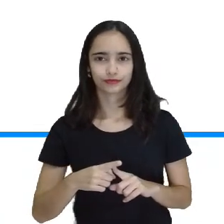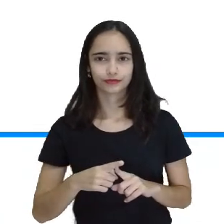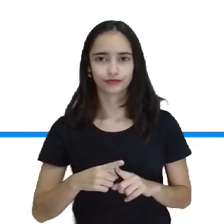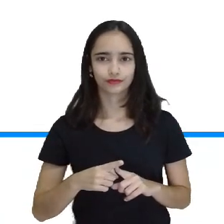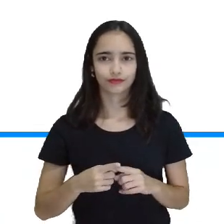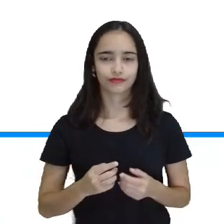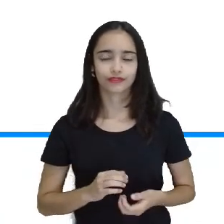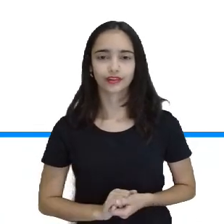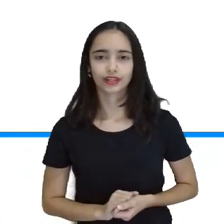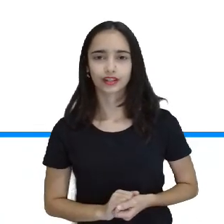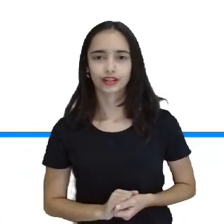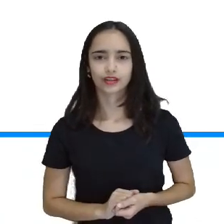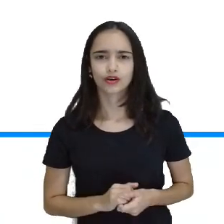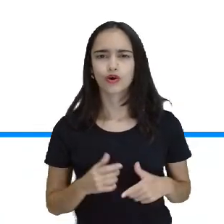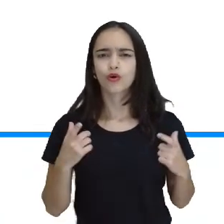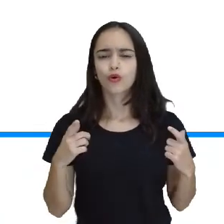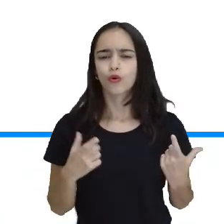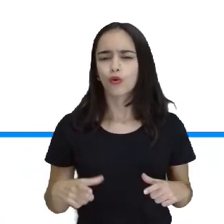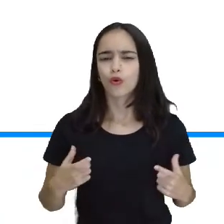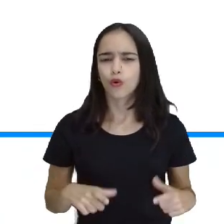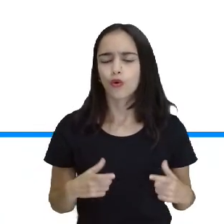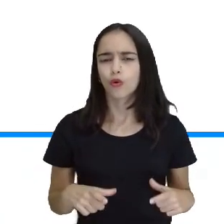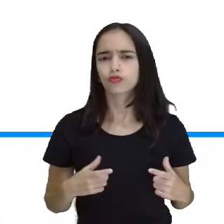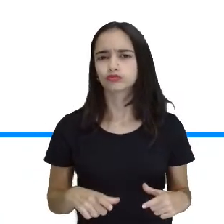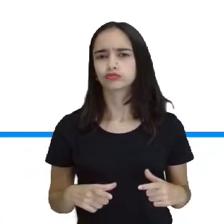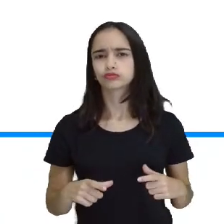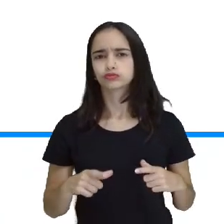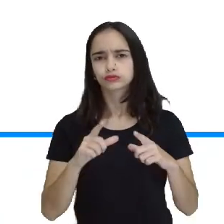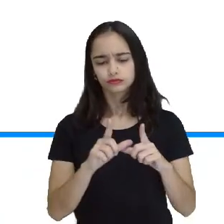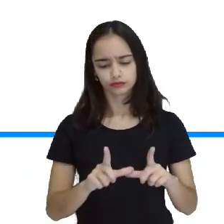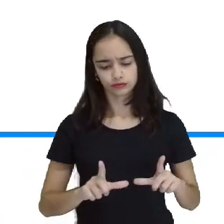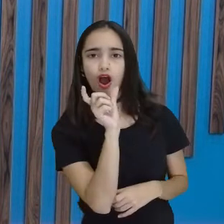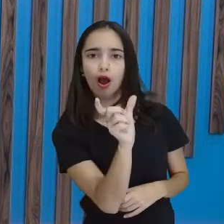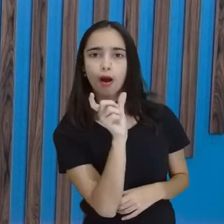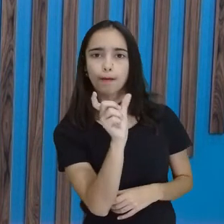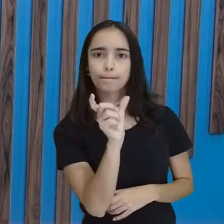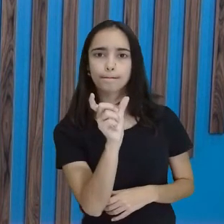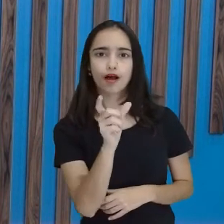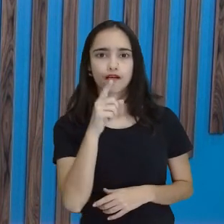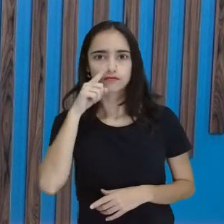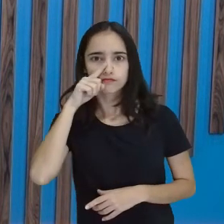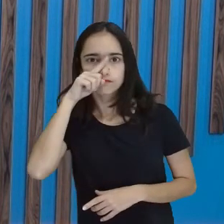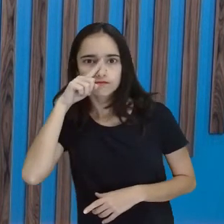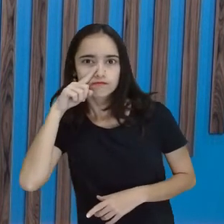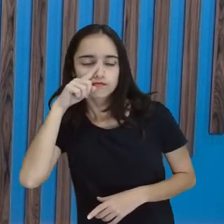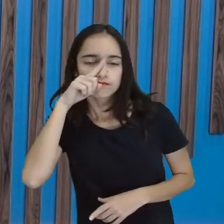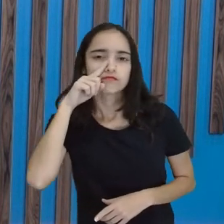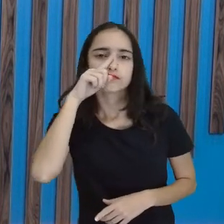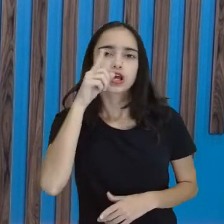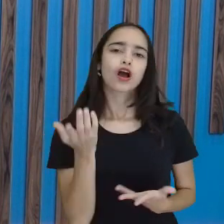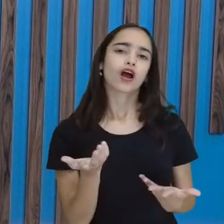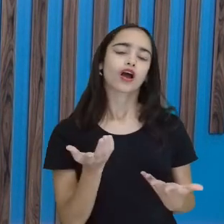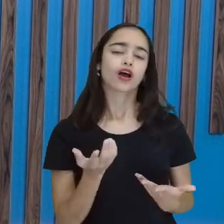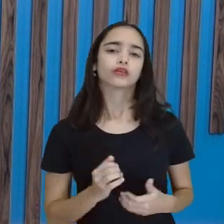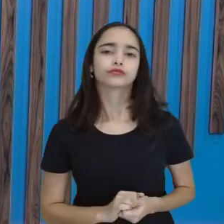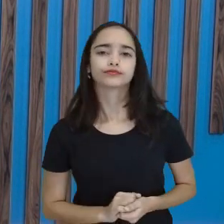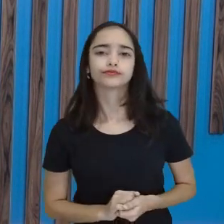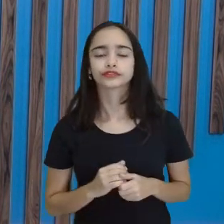eu tenho que colocar no local onde as pessoas da escola circulam com mais